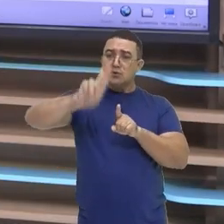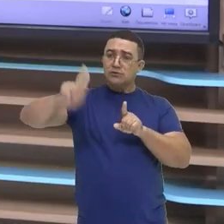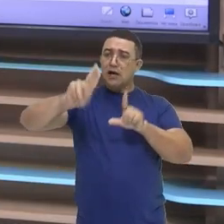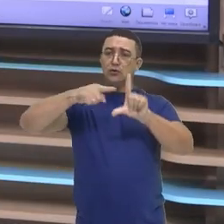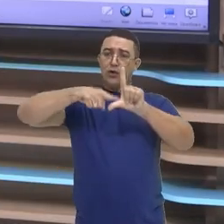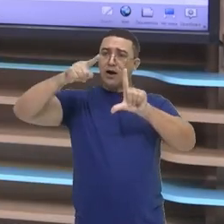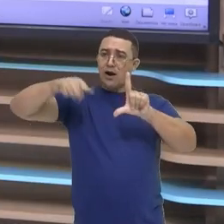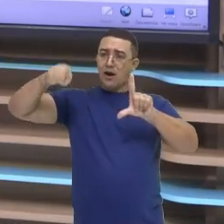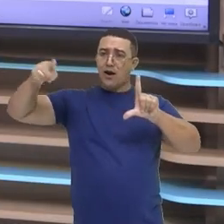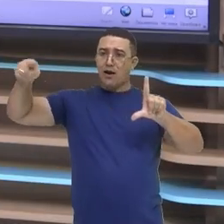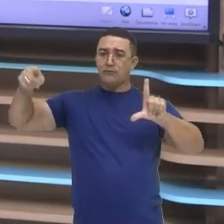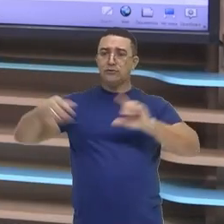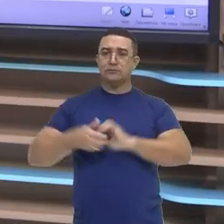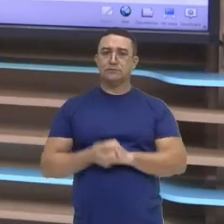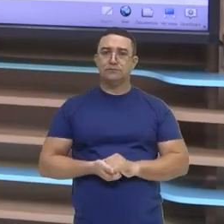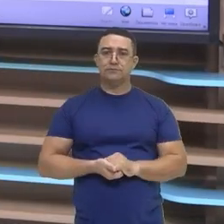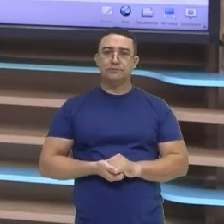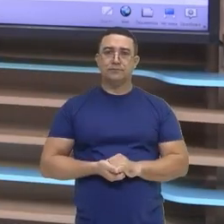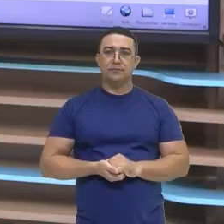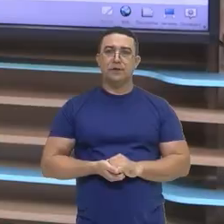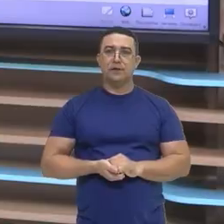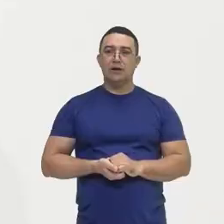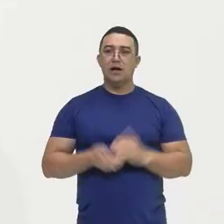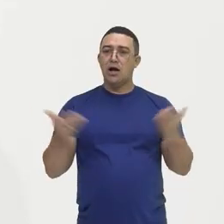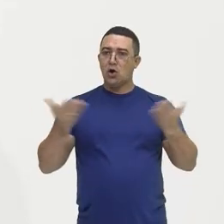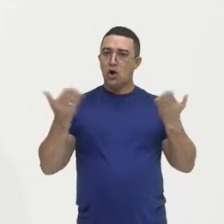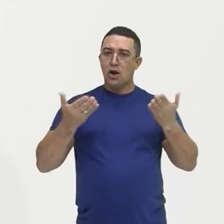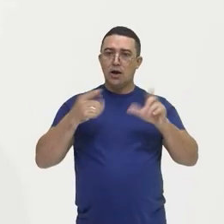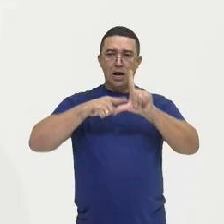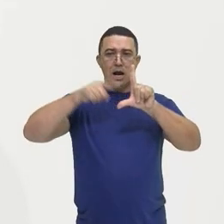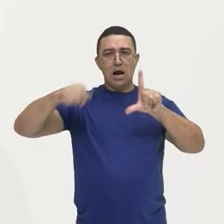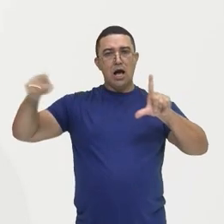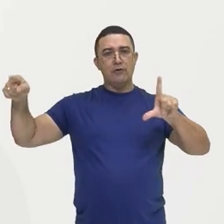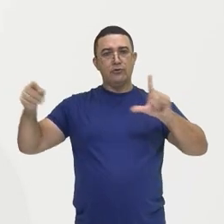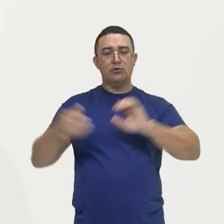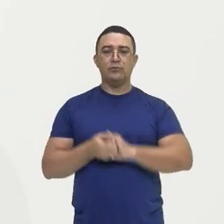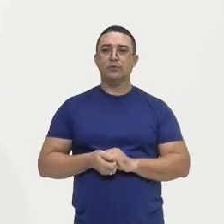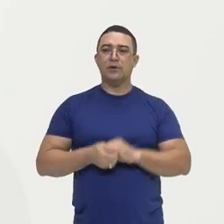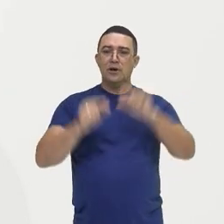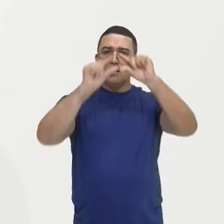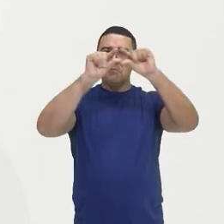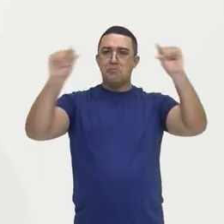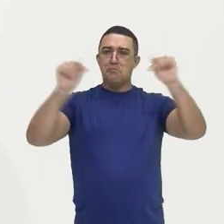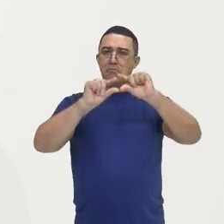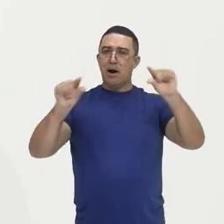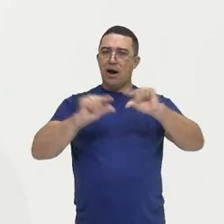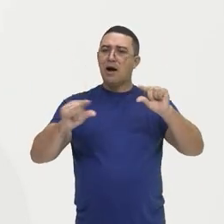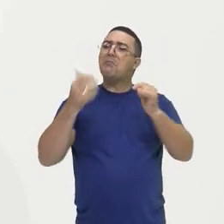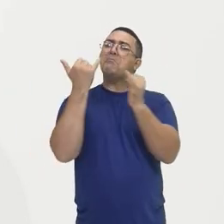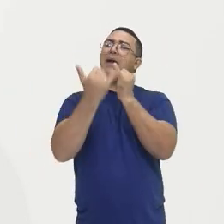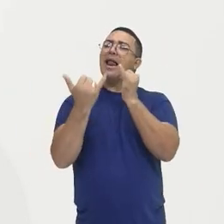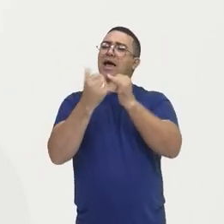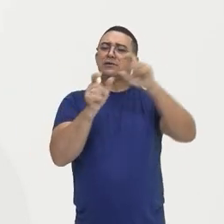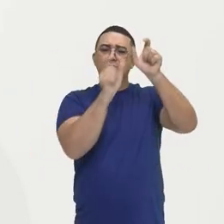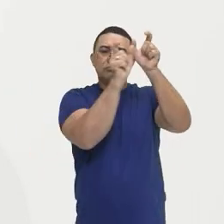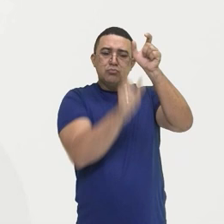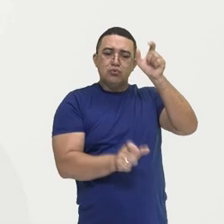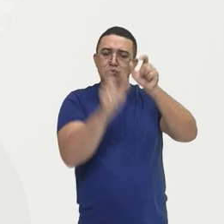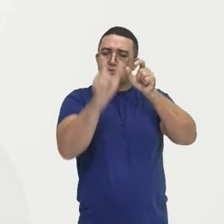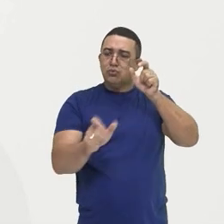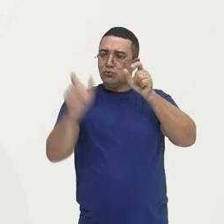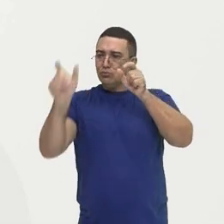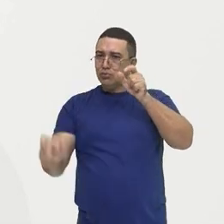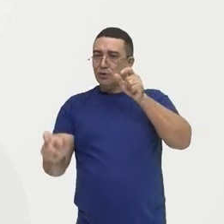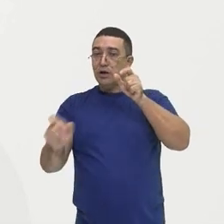de gráfico. Vamos agora para o gráfico em barras. Ele lembra um pouco aí o gráfico em colunas, né? Só que o gráfico em colunas, ele